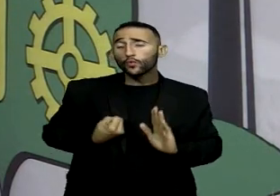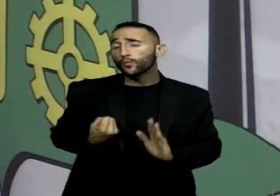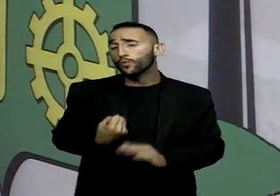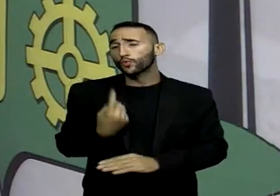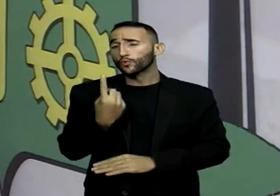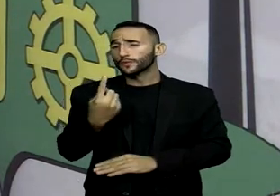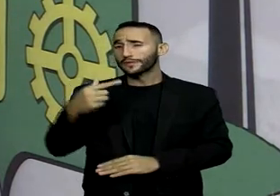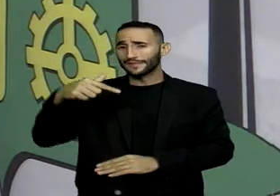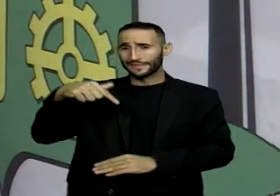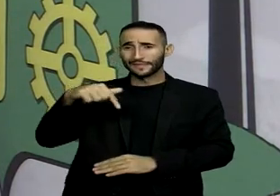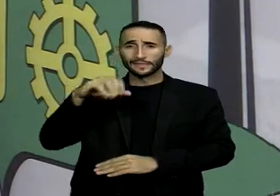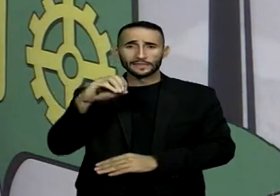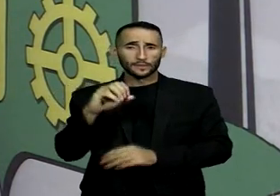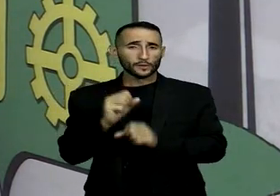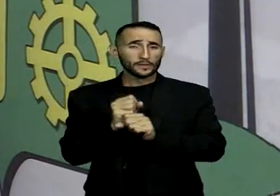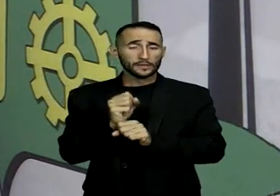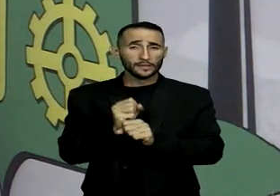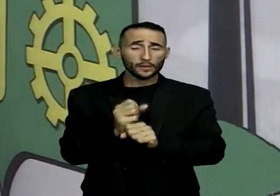170/2024.